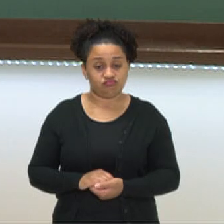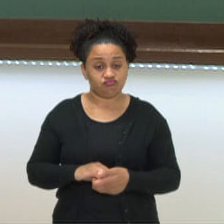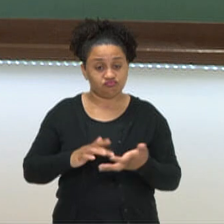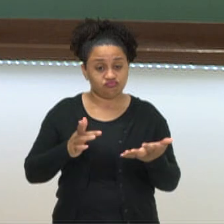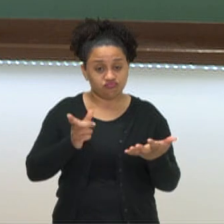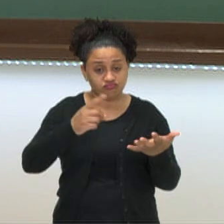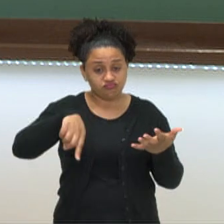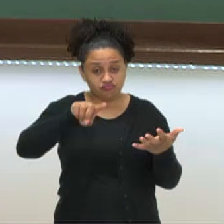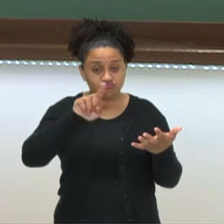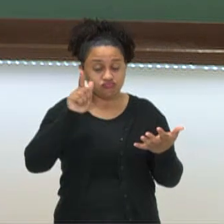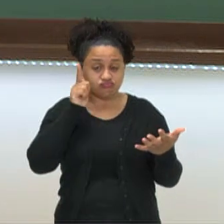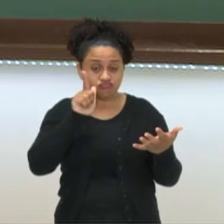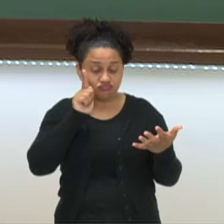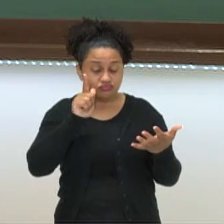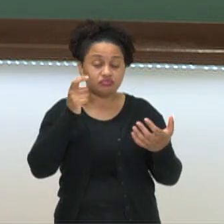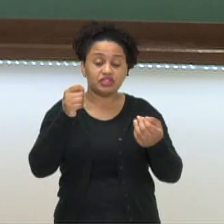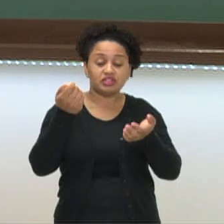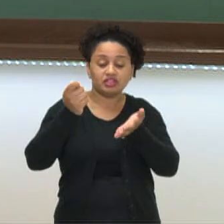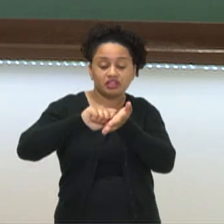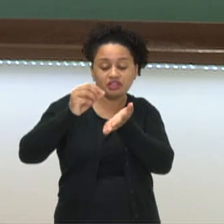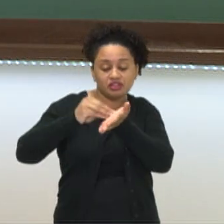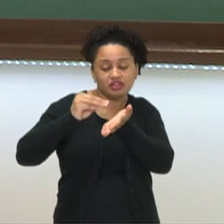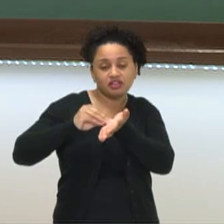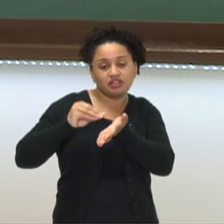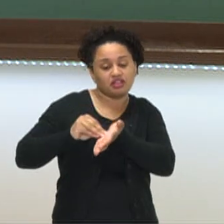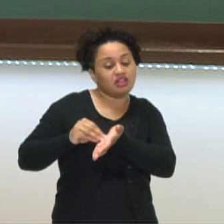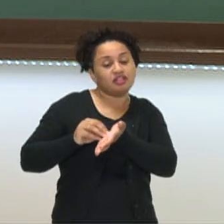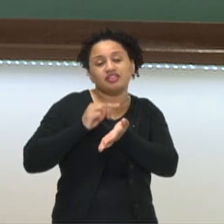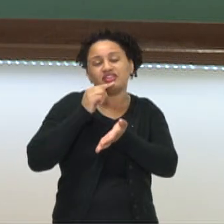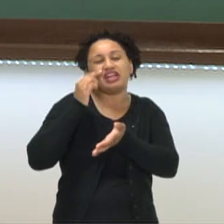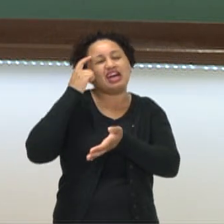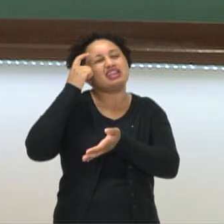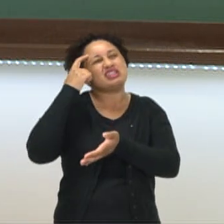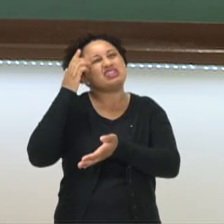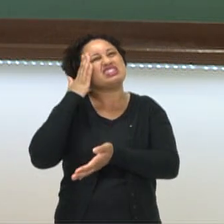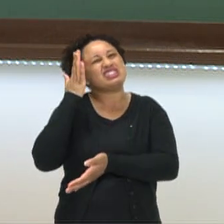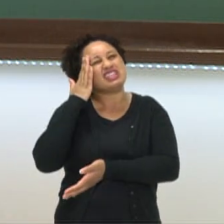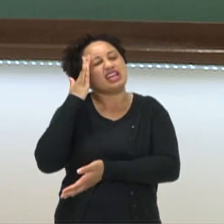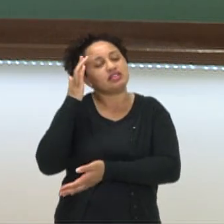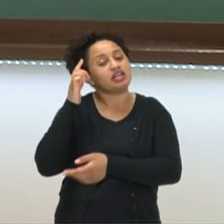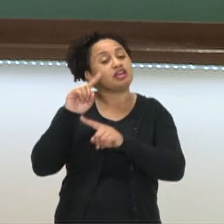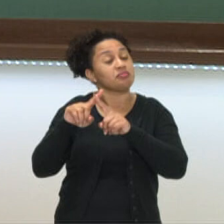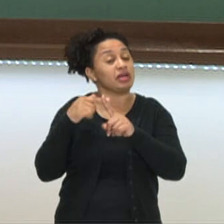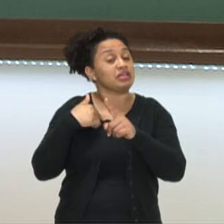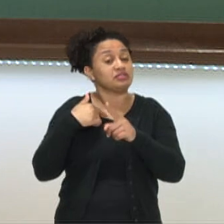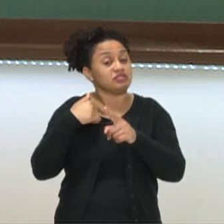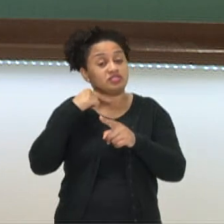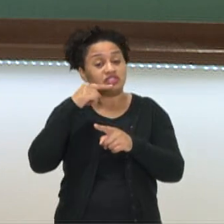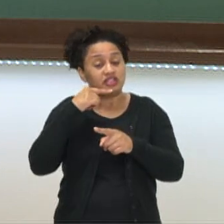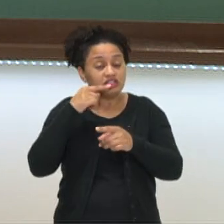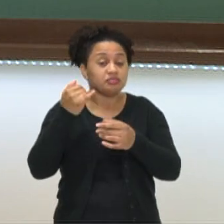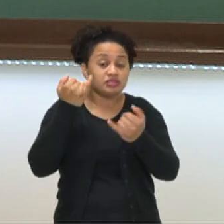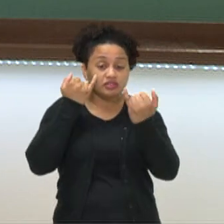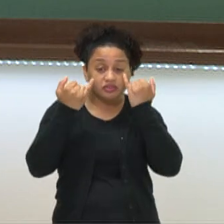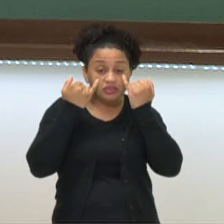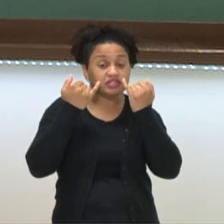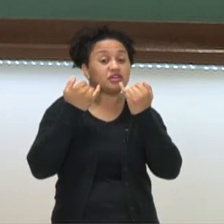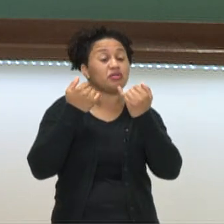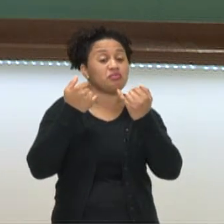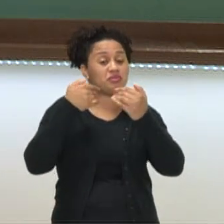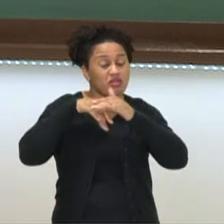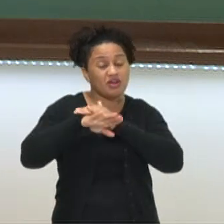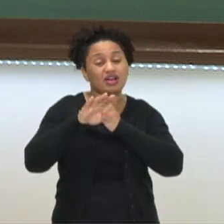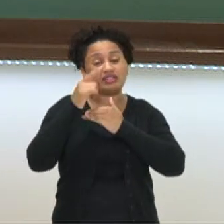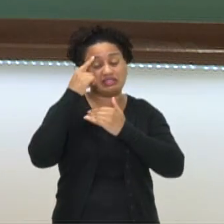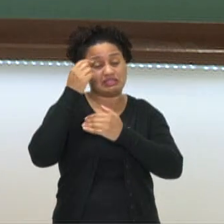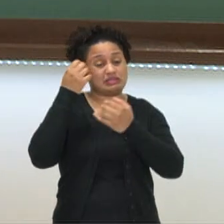Conseguiu? Tem que escrever, gente. Não basta só ficar pensando, porque é muita informação para a tua cabeça lembrar. Escrevendo no papel, você está vendo